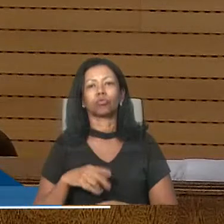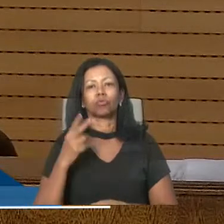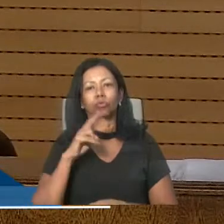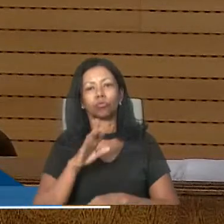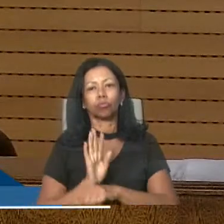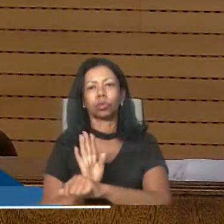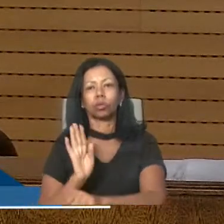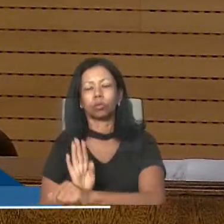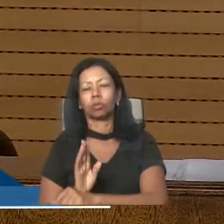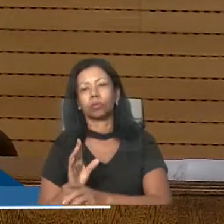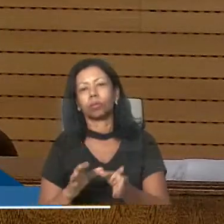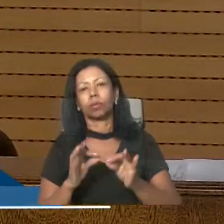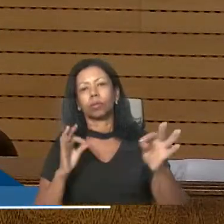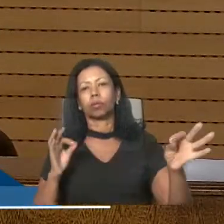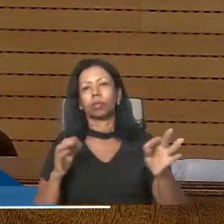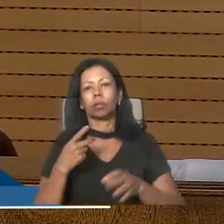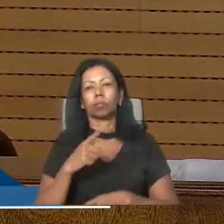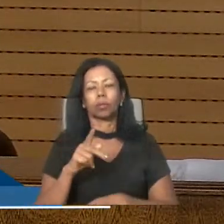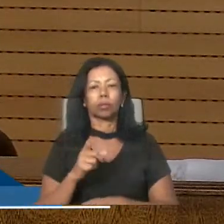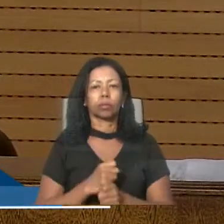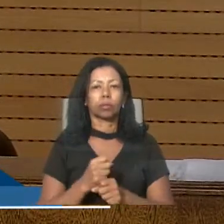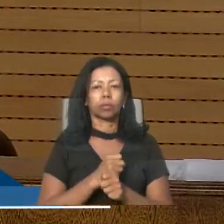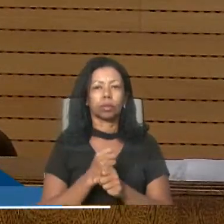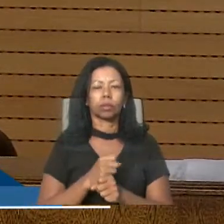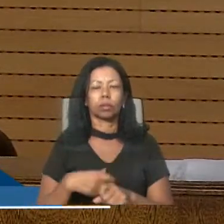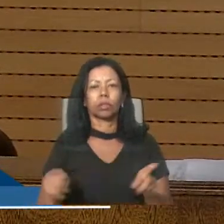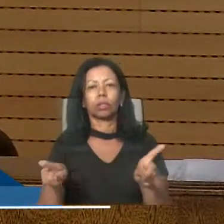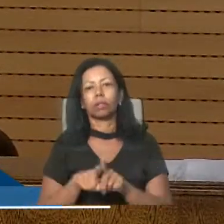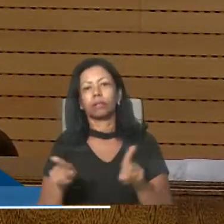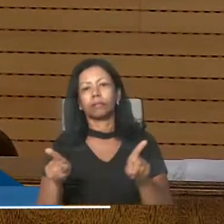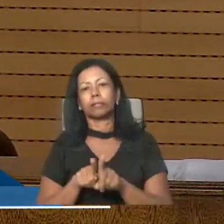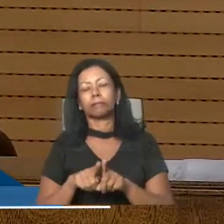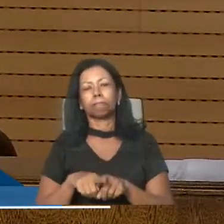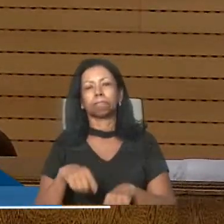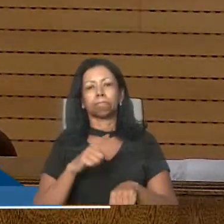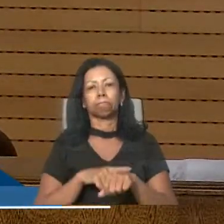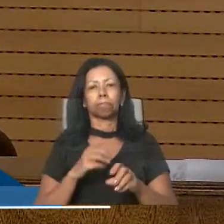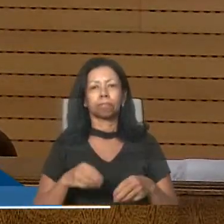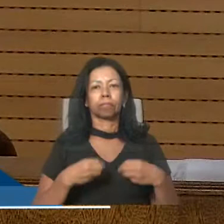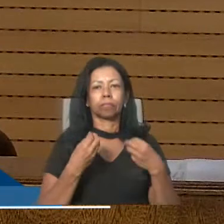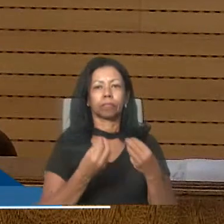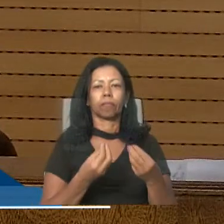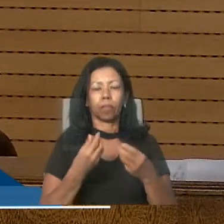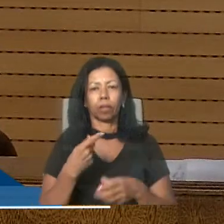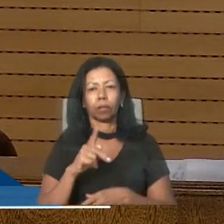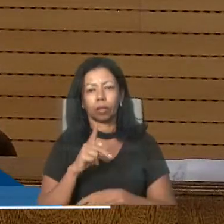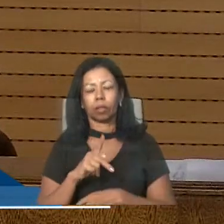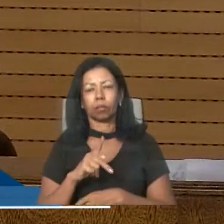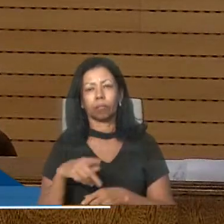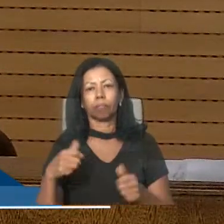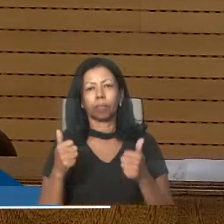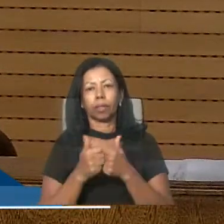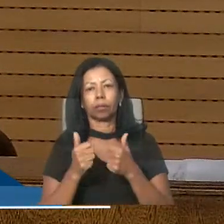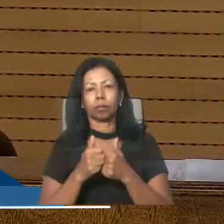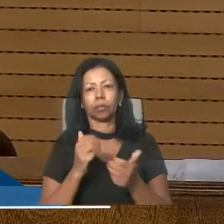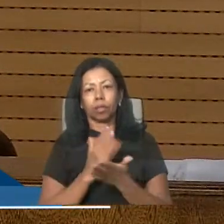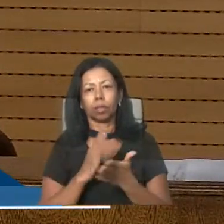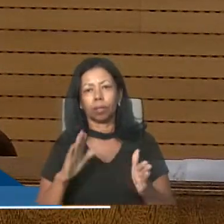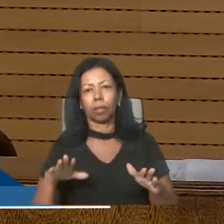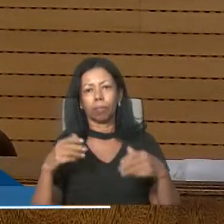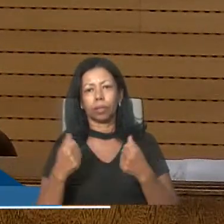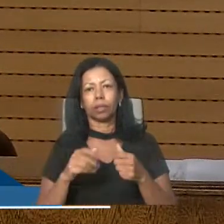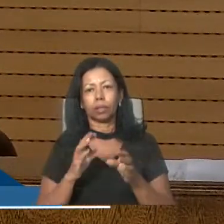benefício fará prorrogado ao longo dos anos. Desta feita, prazo de concessão em vista próxima de expirar, carece de